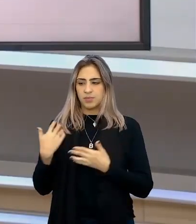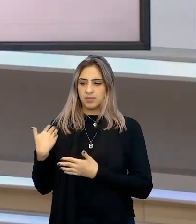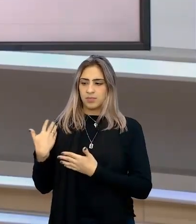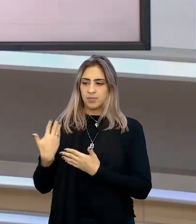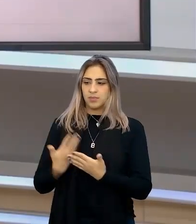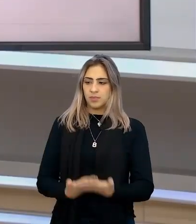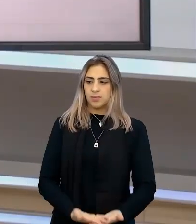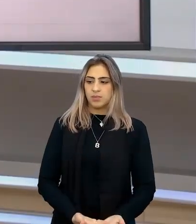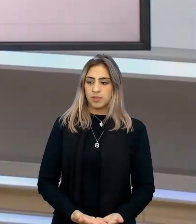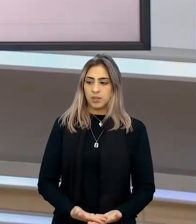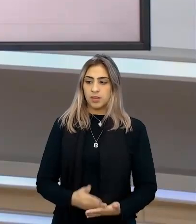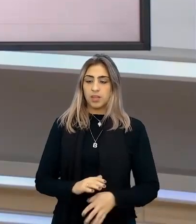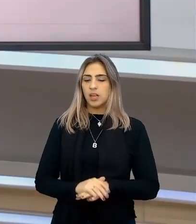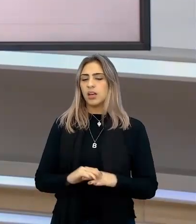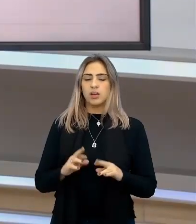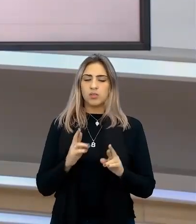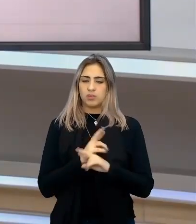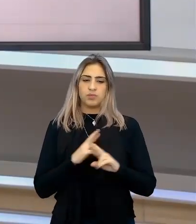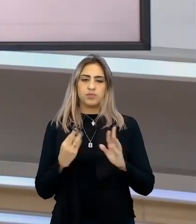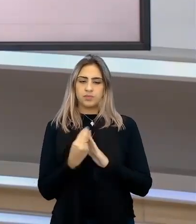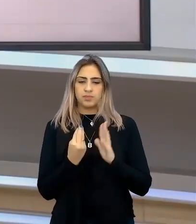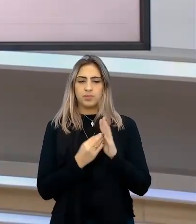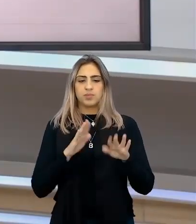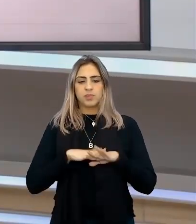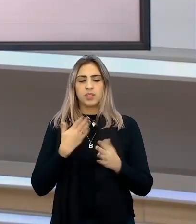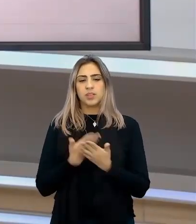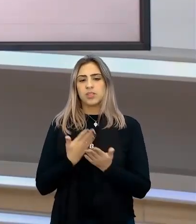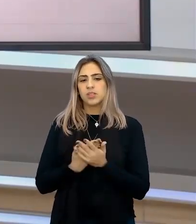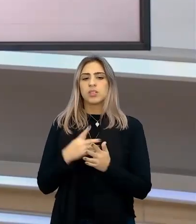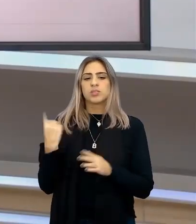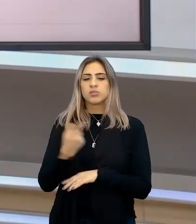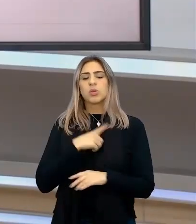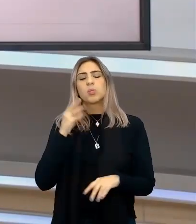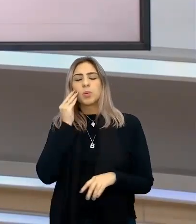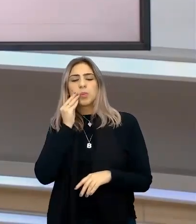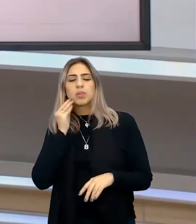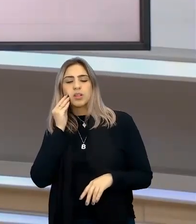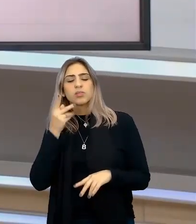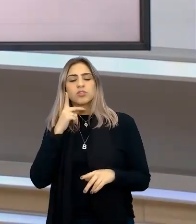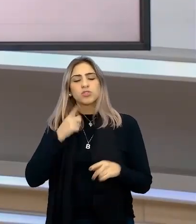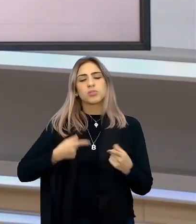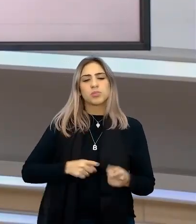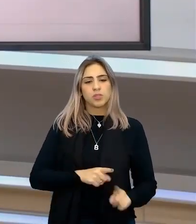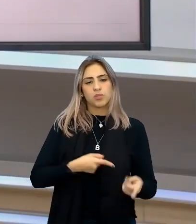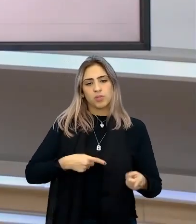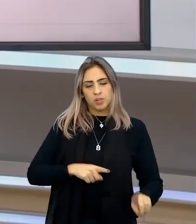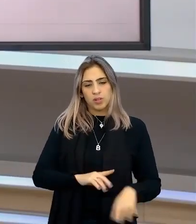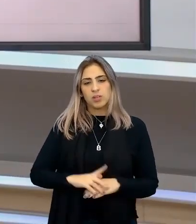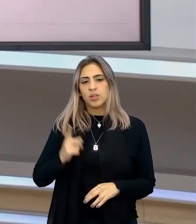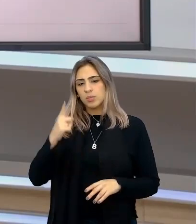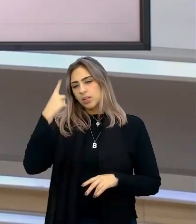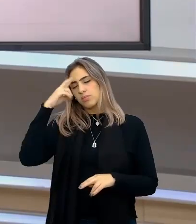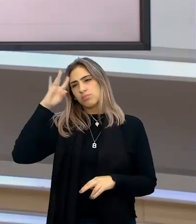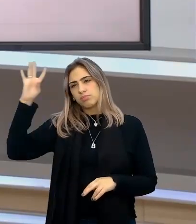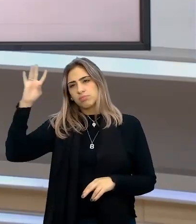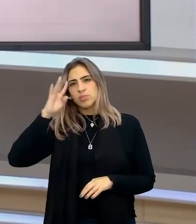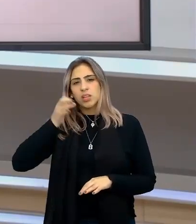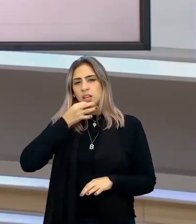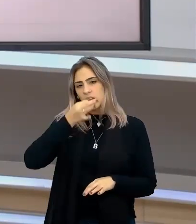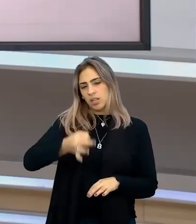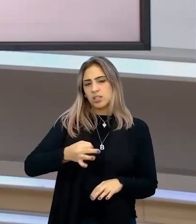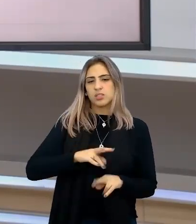casa, das nossas outras relações, mas na escola a gente tem uma oportunidade de provocar uma reflexão